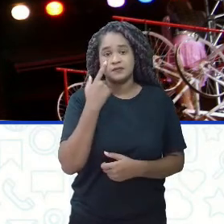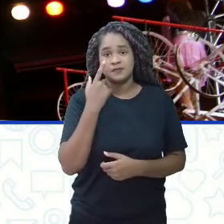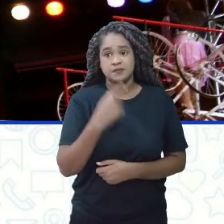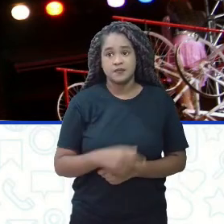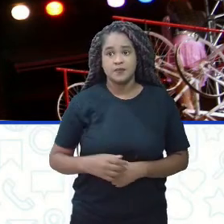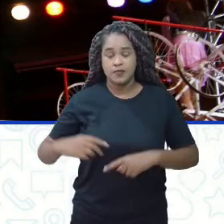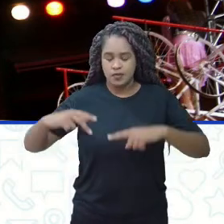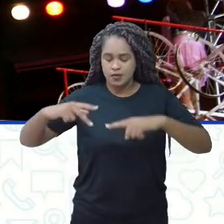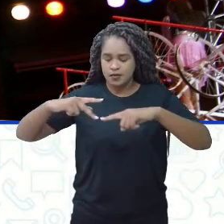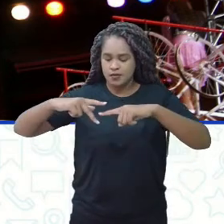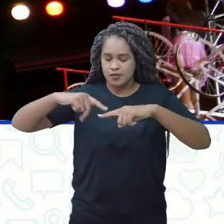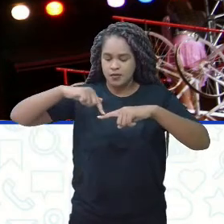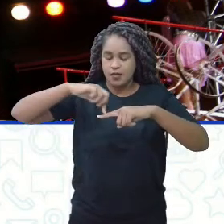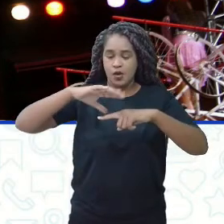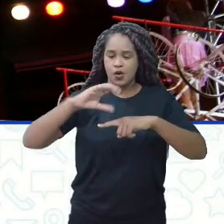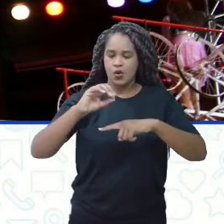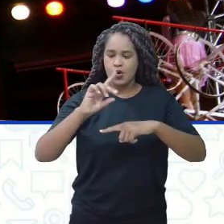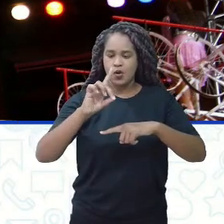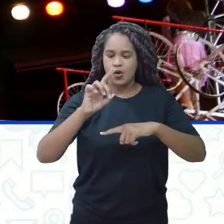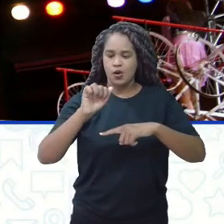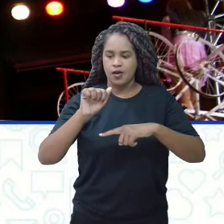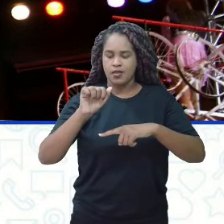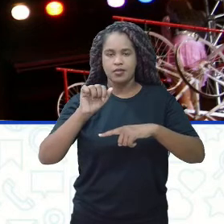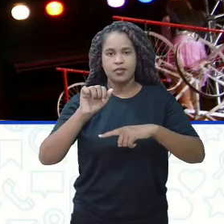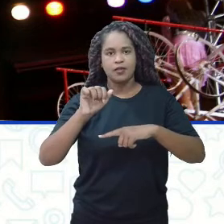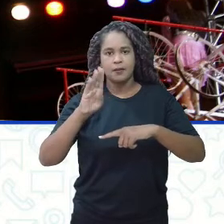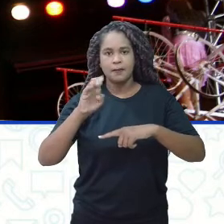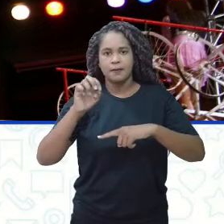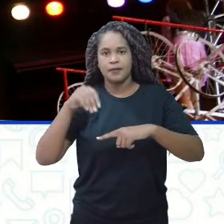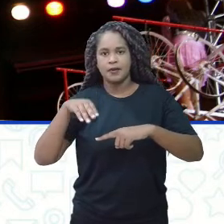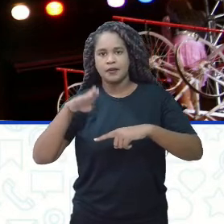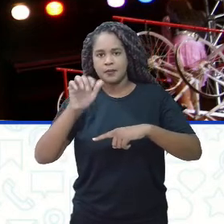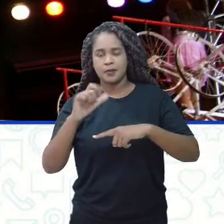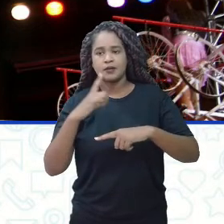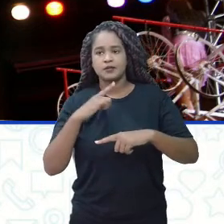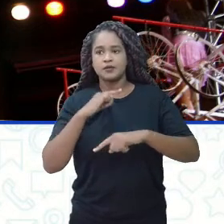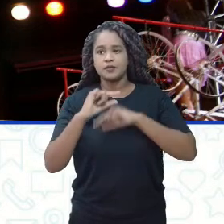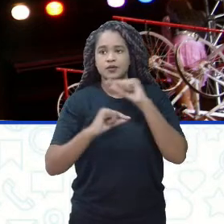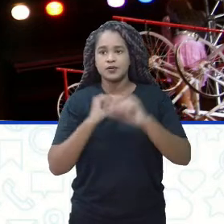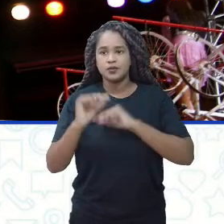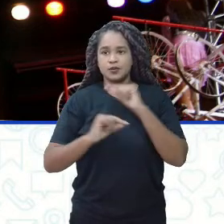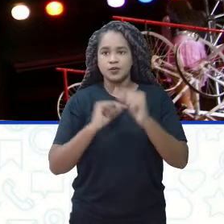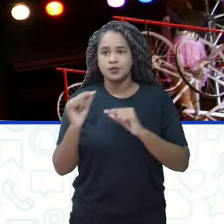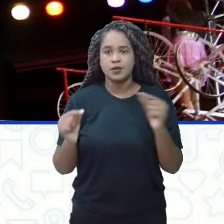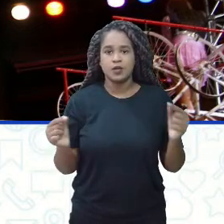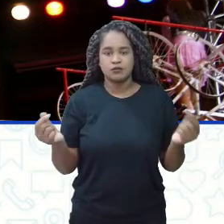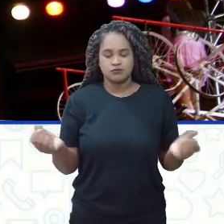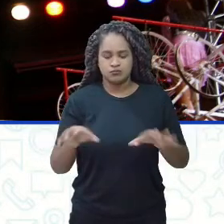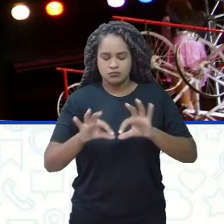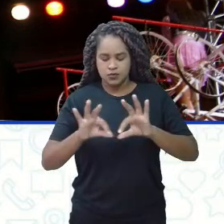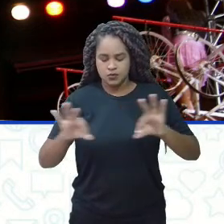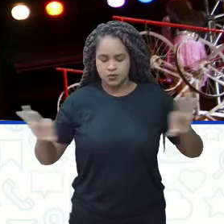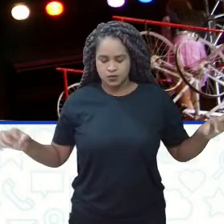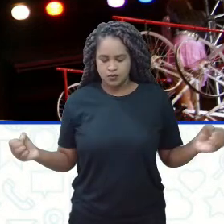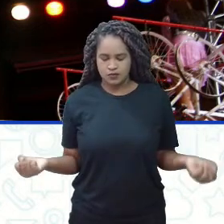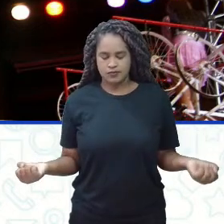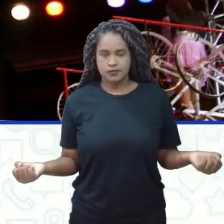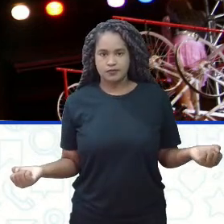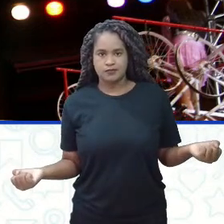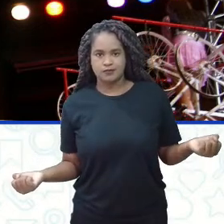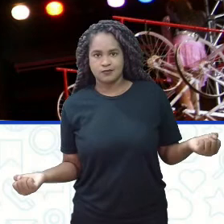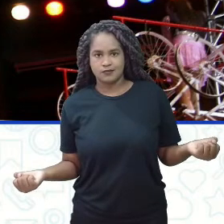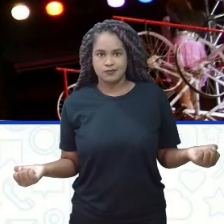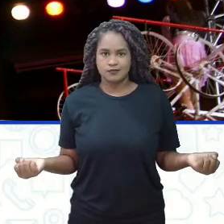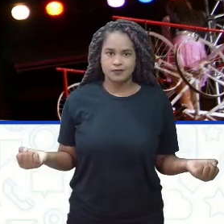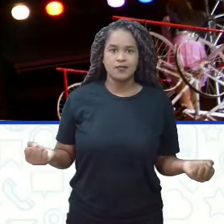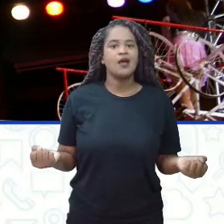corda bamba, especificamente, eles utilizam o auxílio de tipo um bastão, né? Que aí ajuda eles a